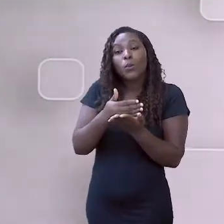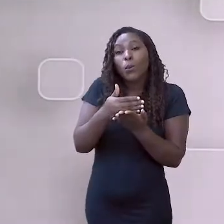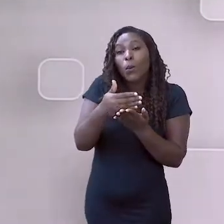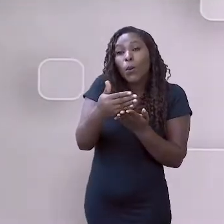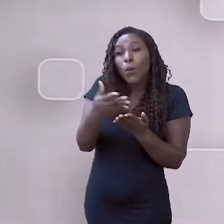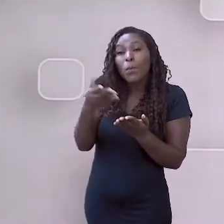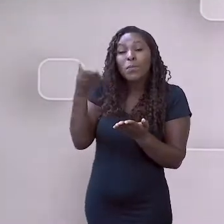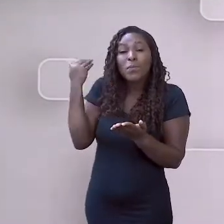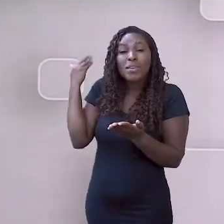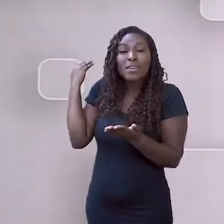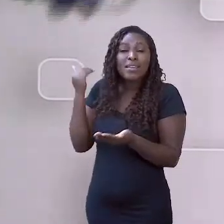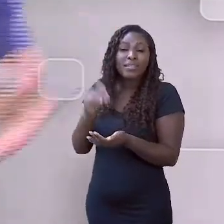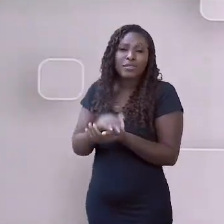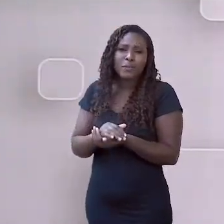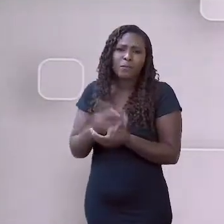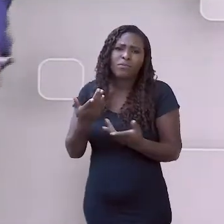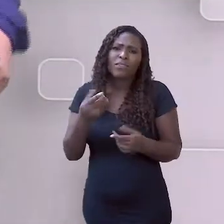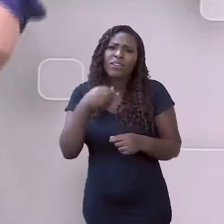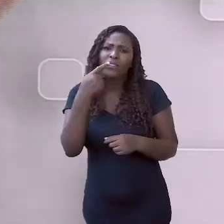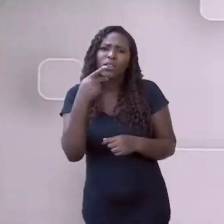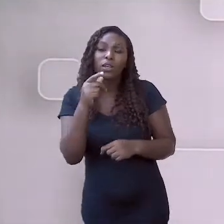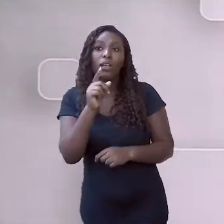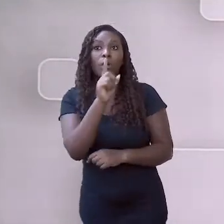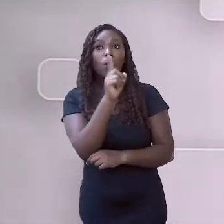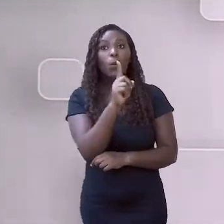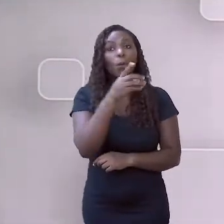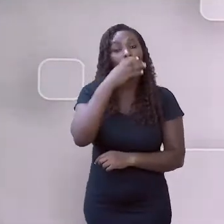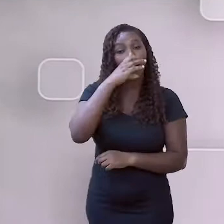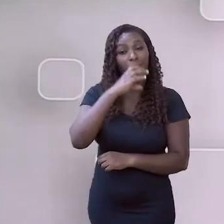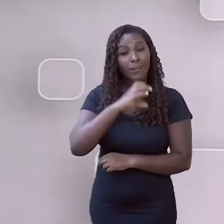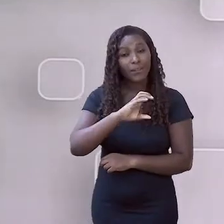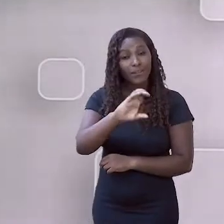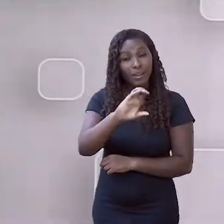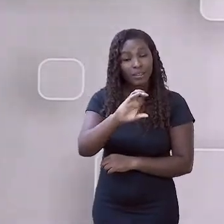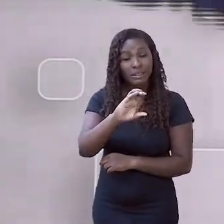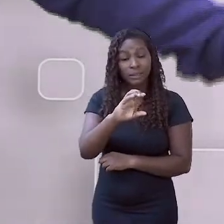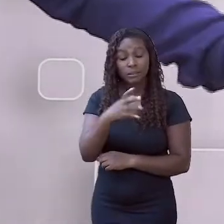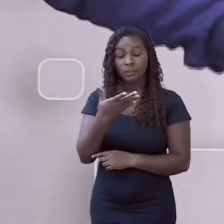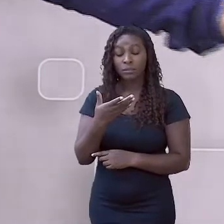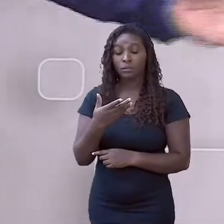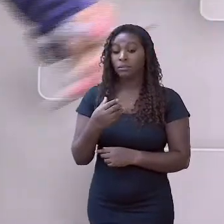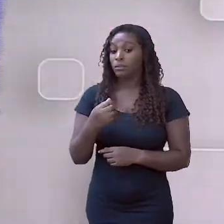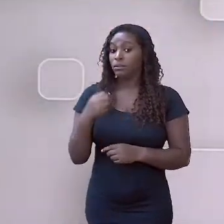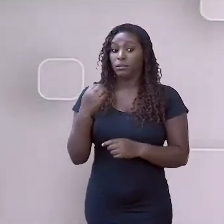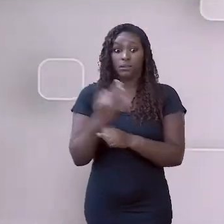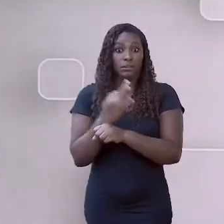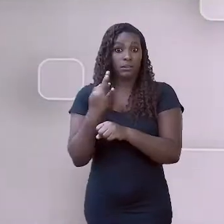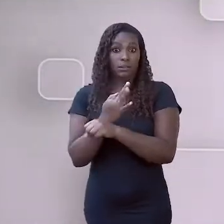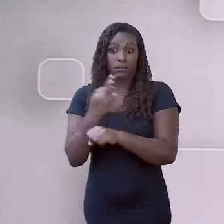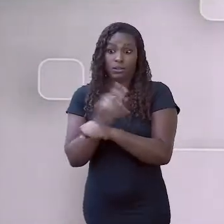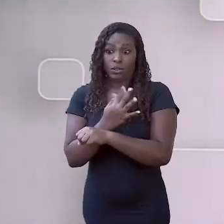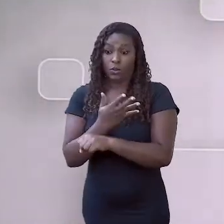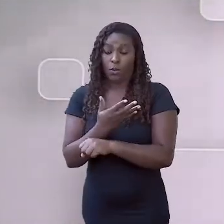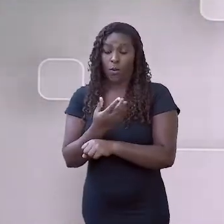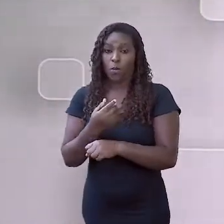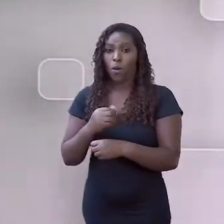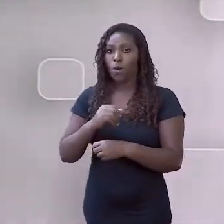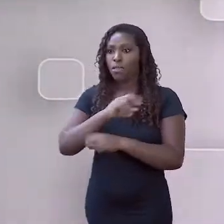um elefante incomoda muita gente, 2 incomodam mais,